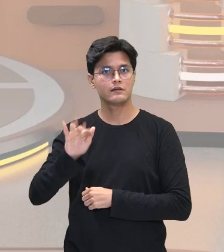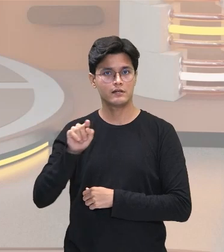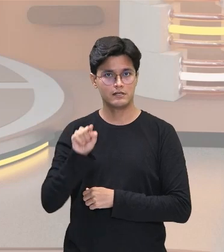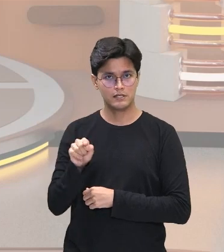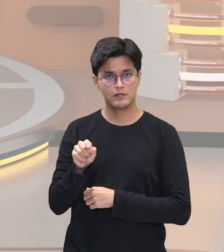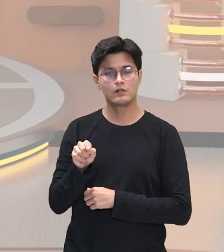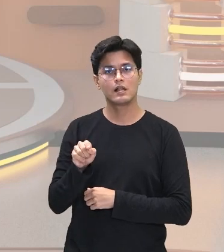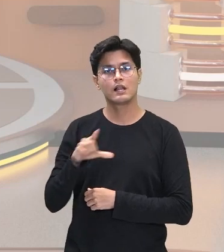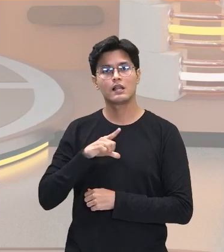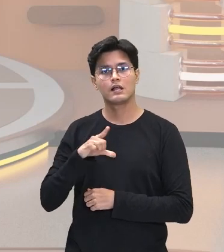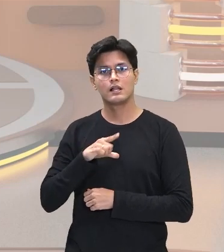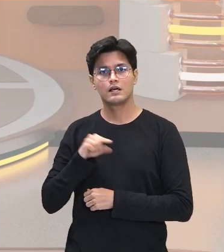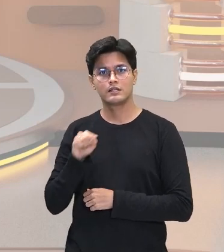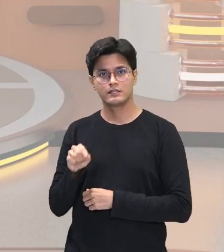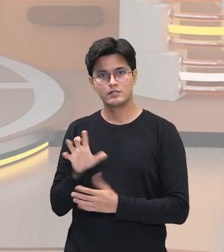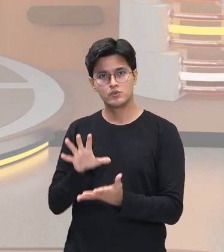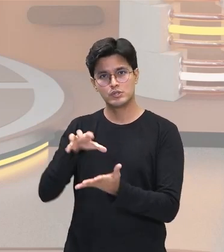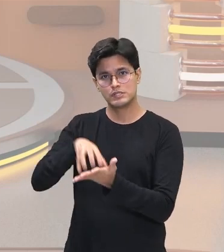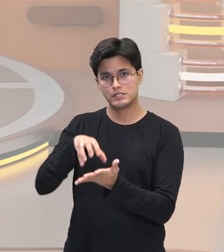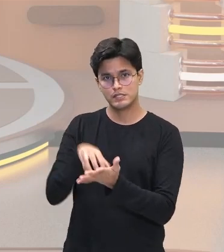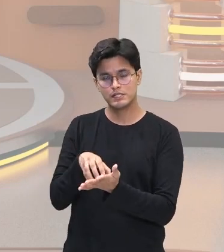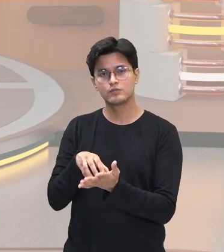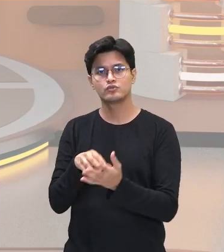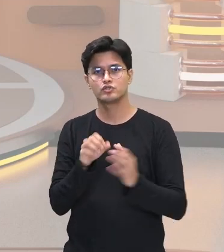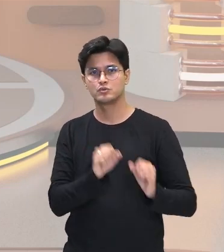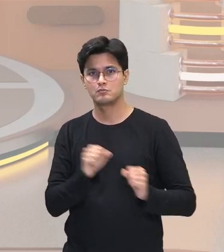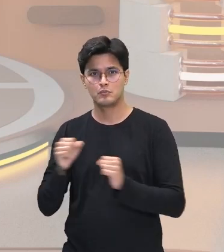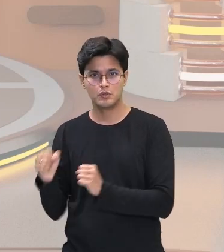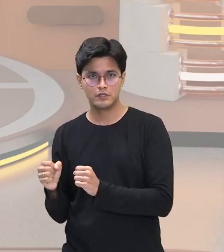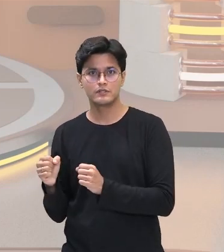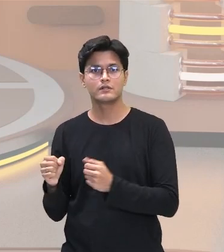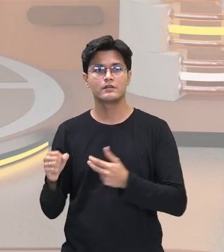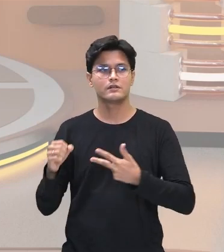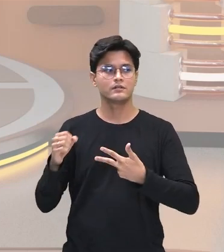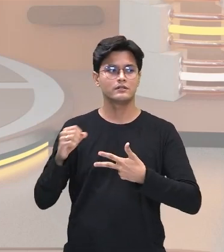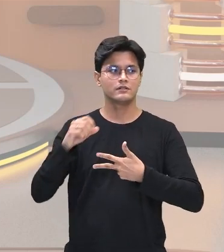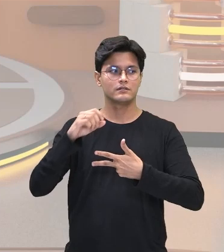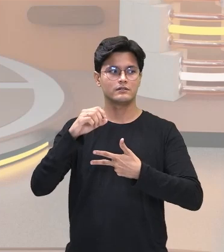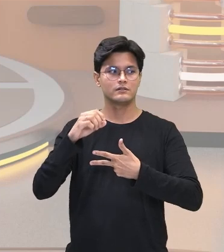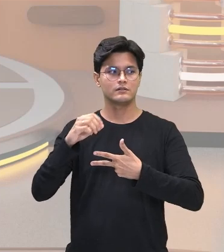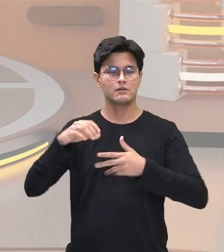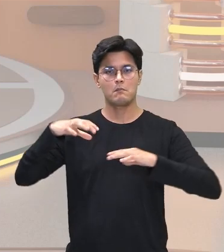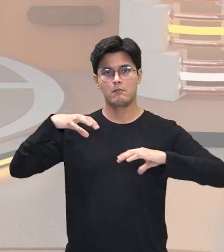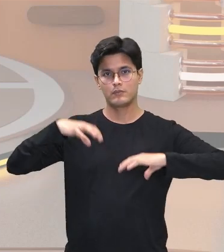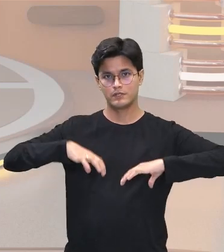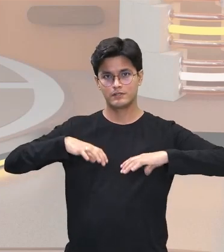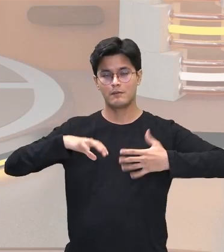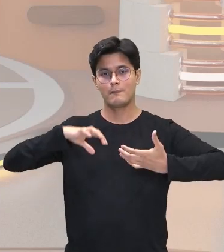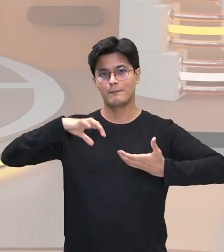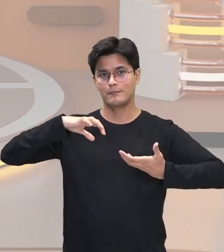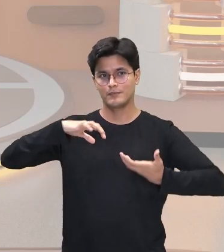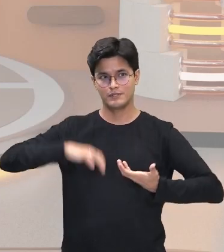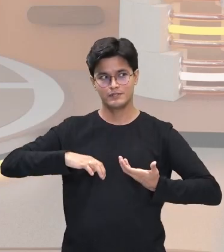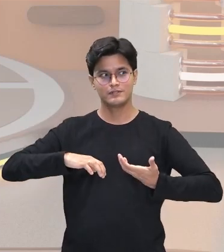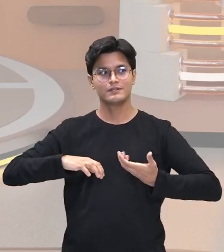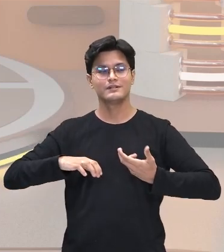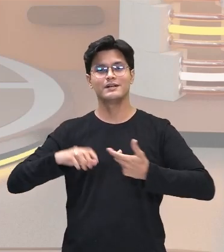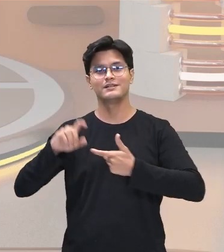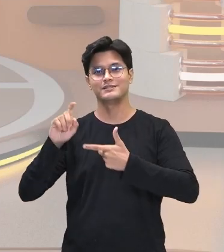sede dos poderes da República, o poder executivo, legislativo, judiciário. E a cidade de